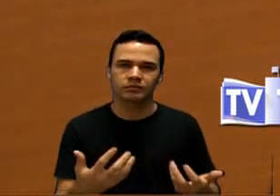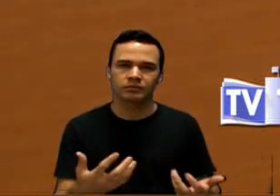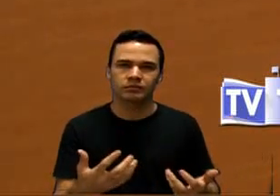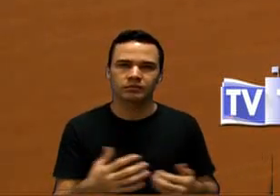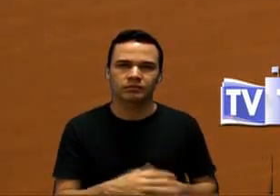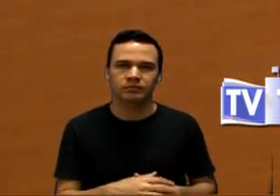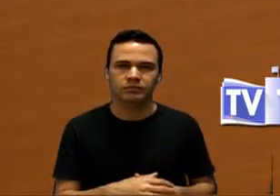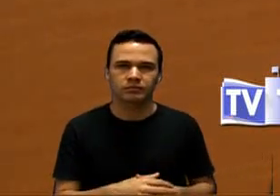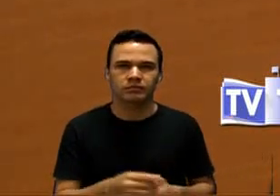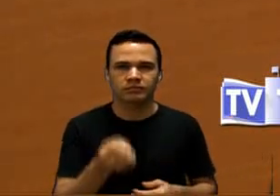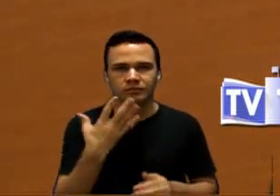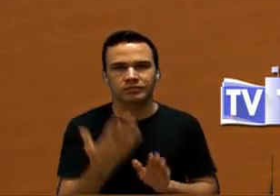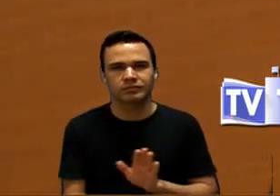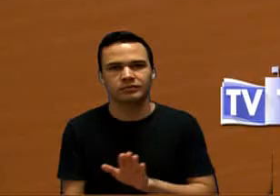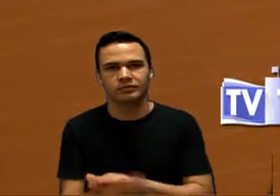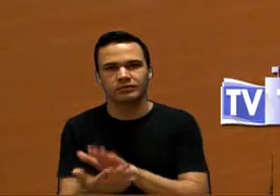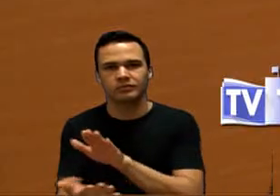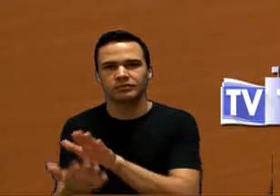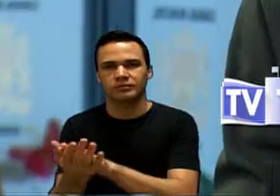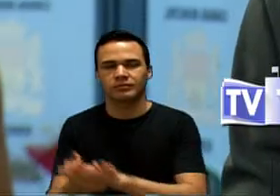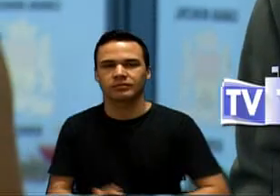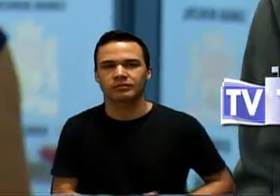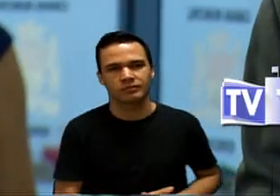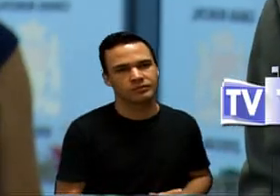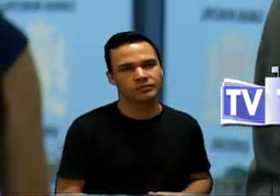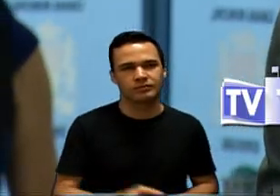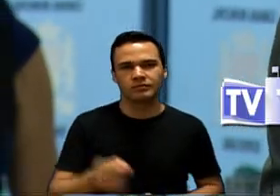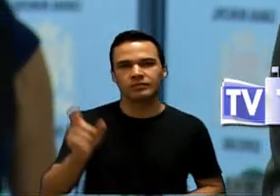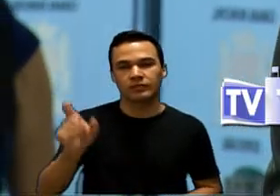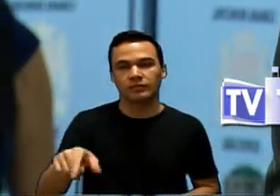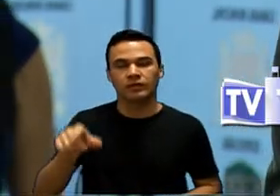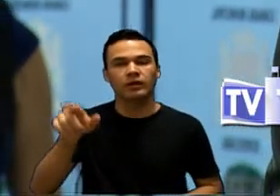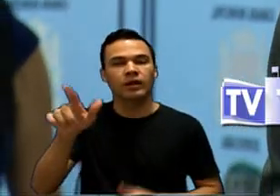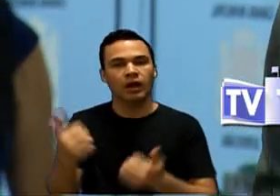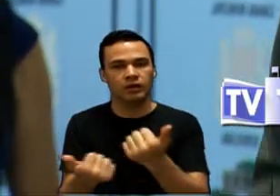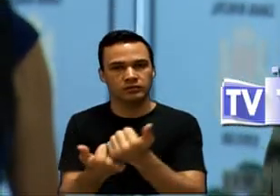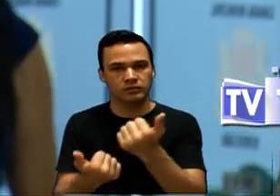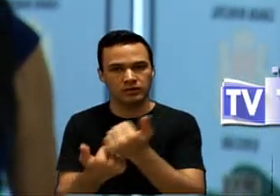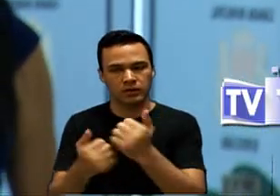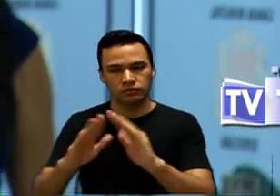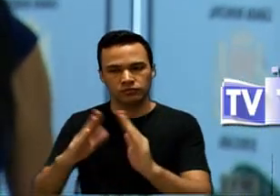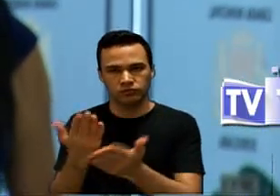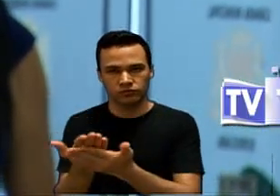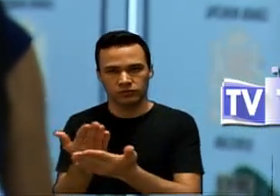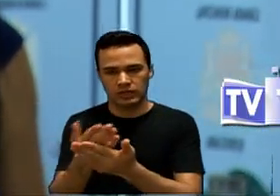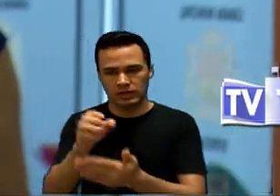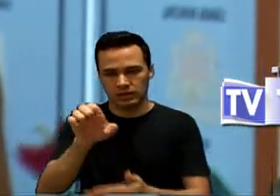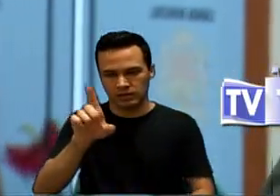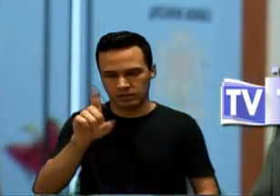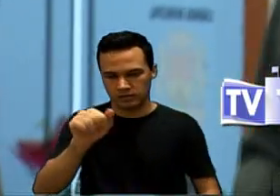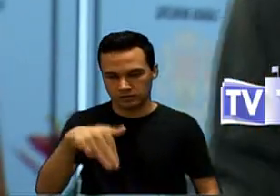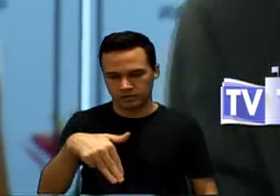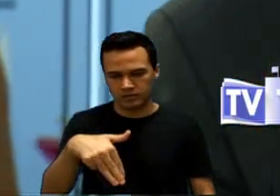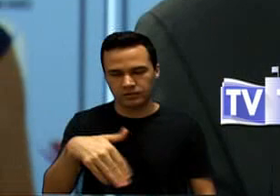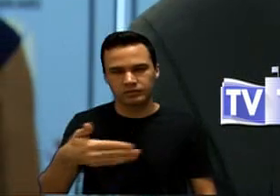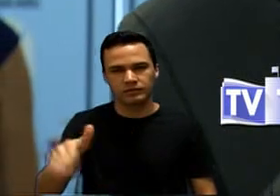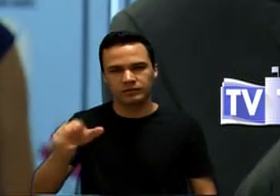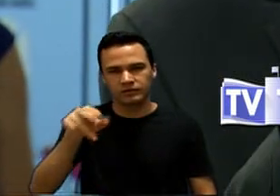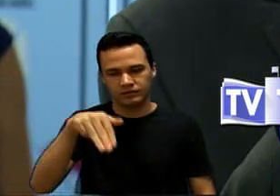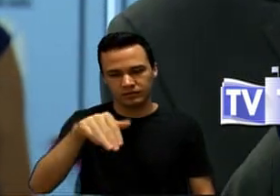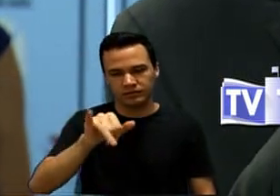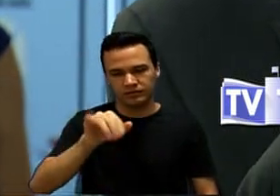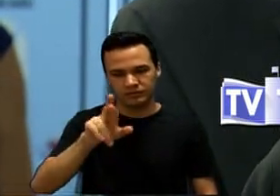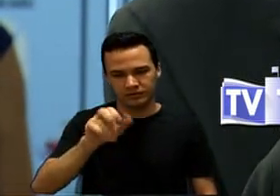gostaria de fazer aqui voto de congratulações com o auxiliar de educação Edson Miravetti. Queria que o cameraman filmasse aqui o